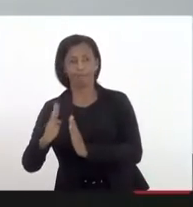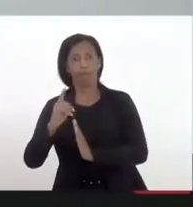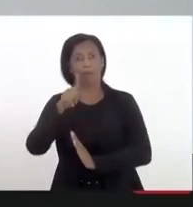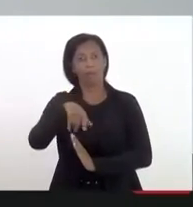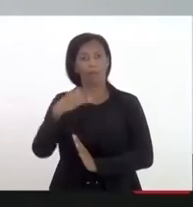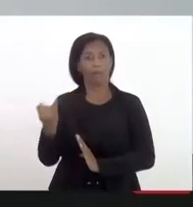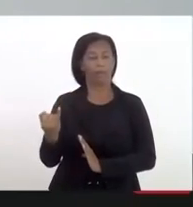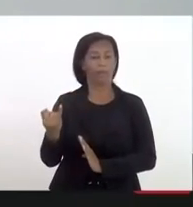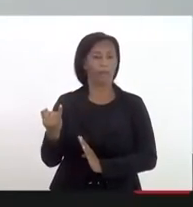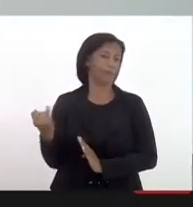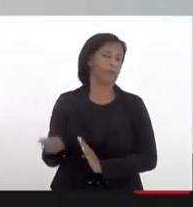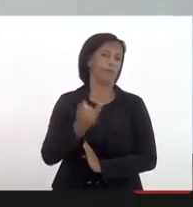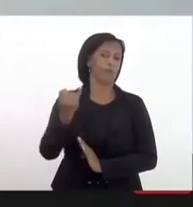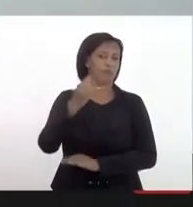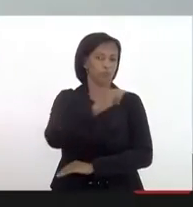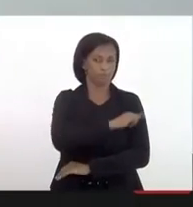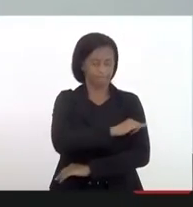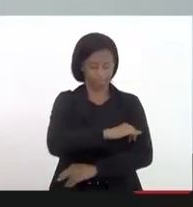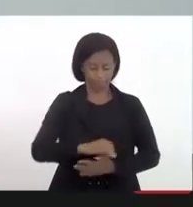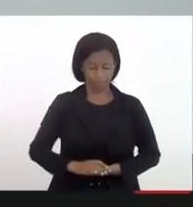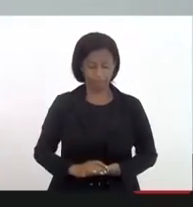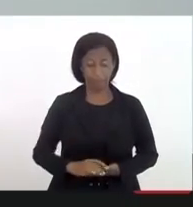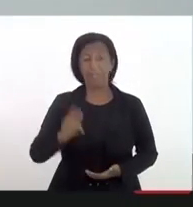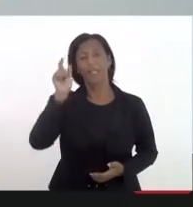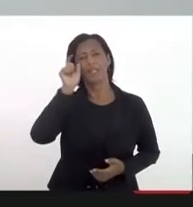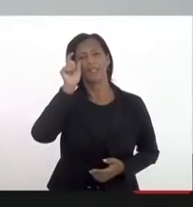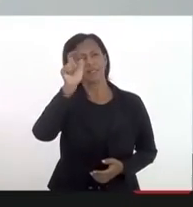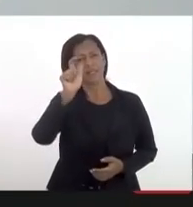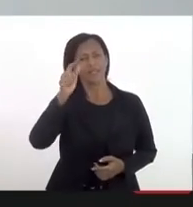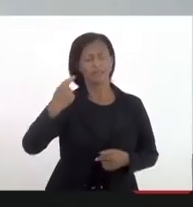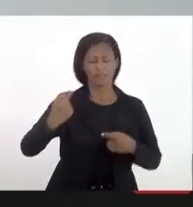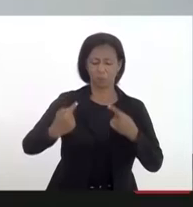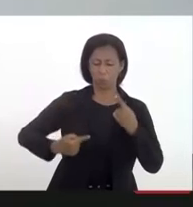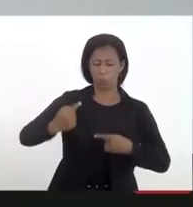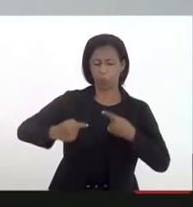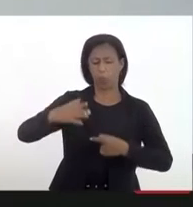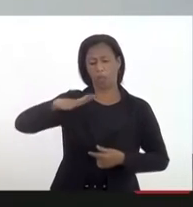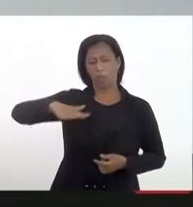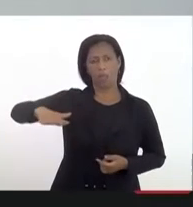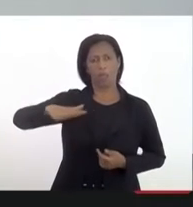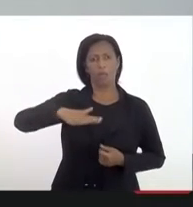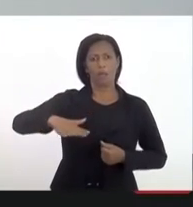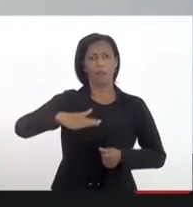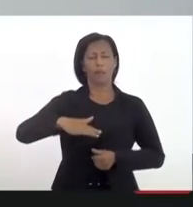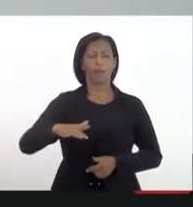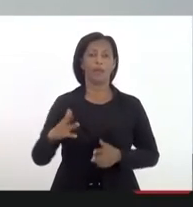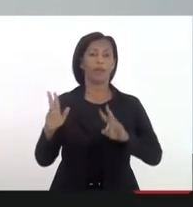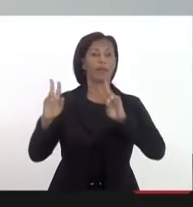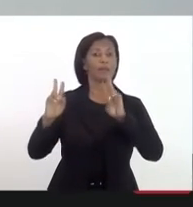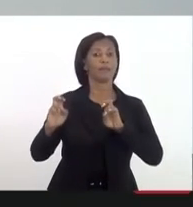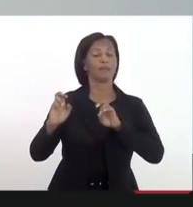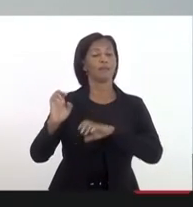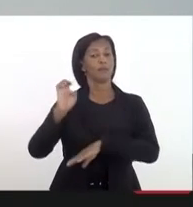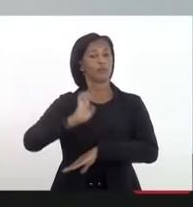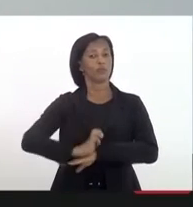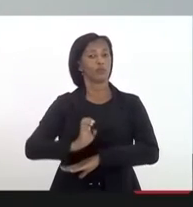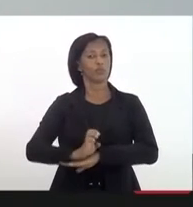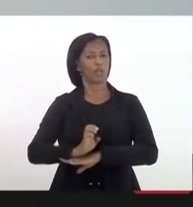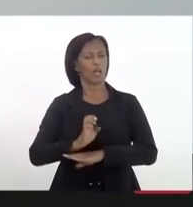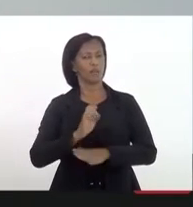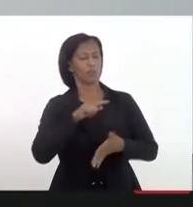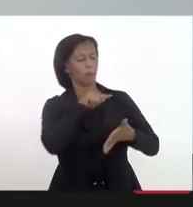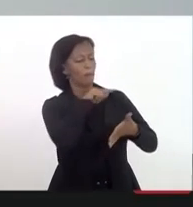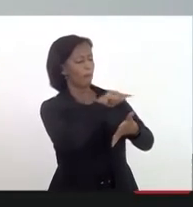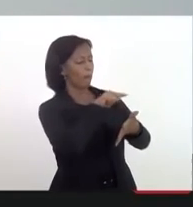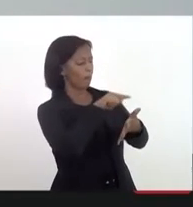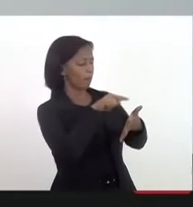oportunos e relevantes para o Rio. É interessante termos essa discussão regionalizada, sim, em termos de estado, para a gente apontar. O